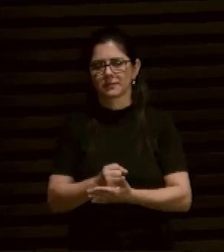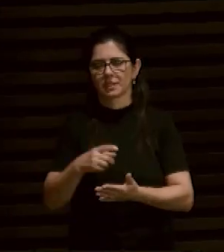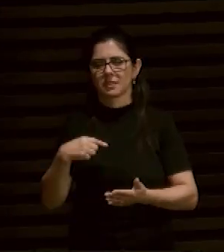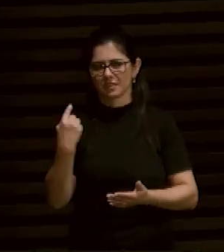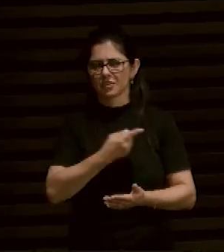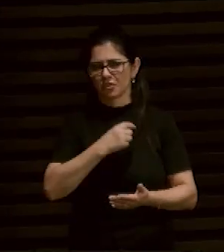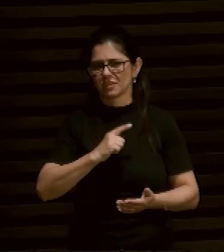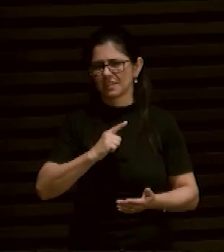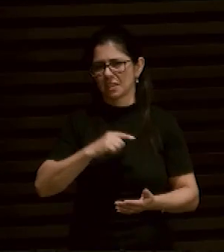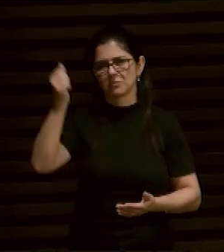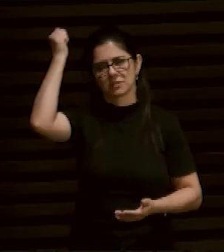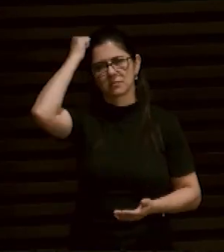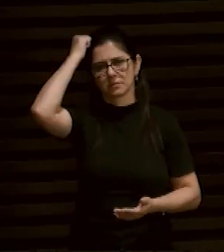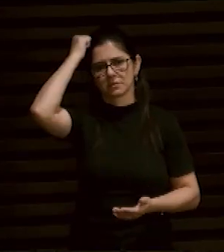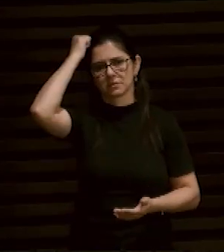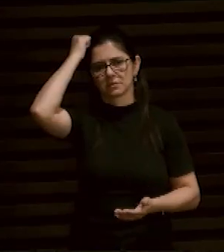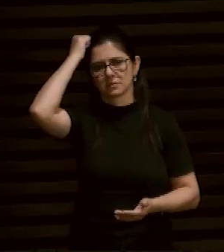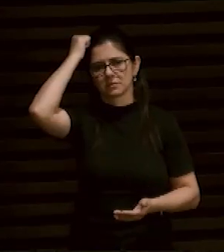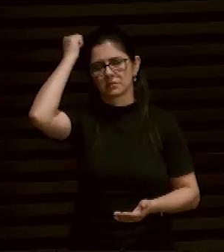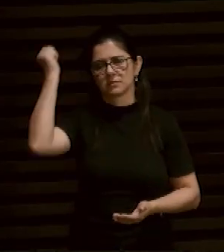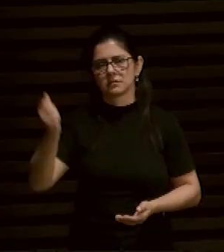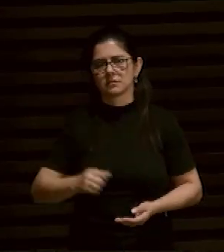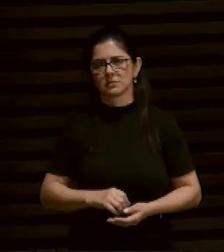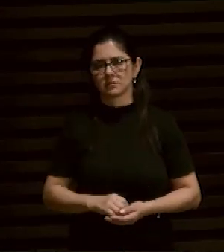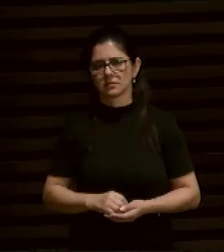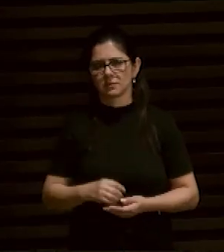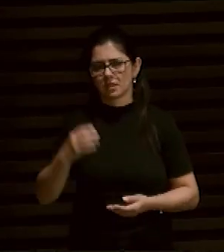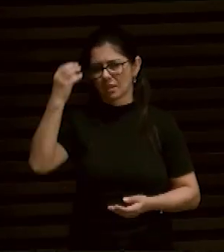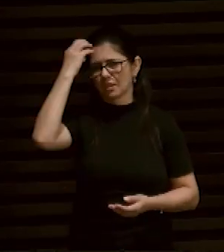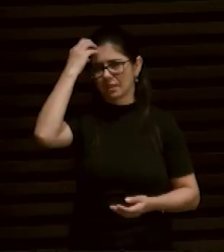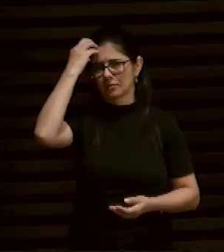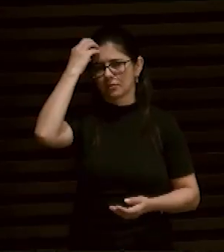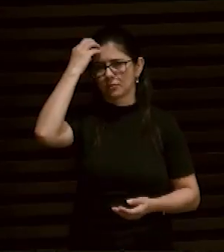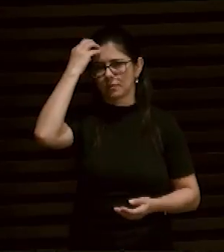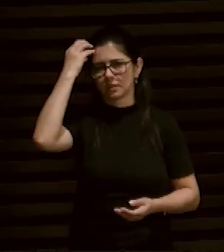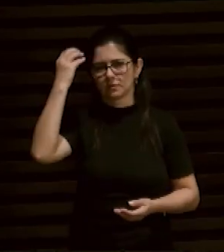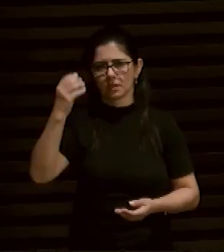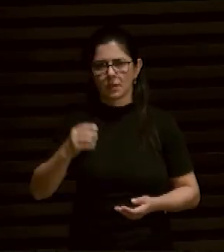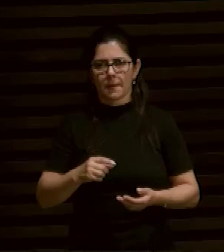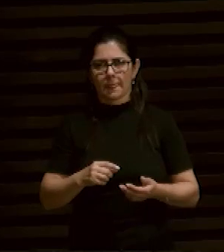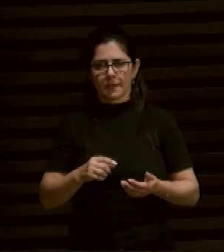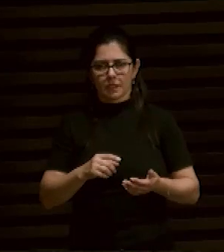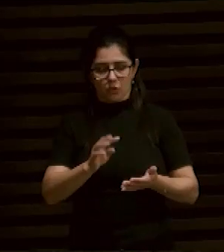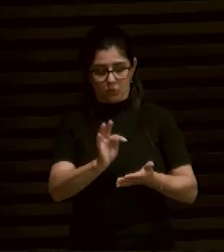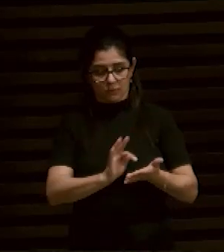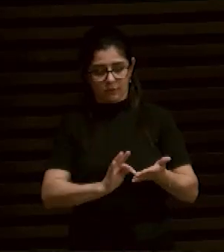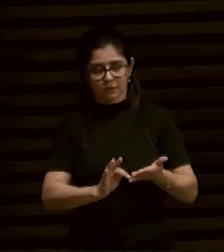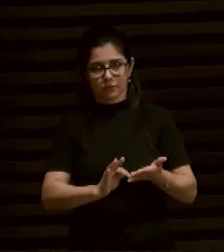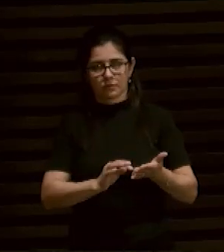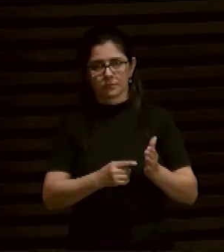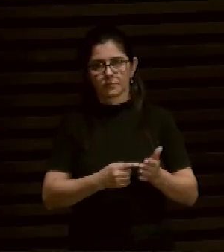É esse tipo de culpa que nós sentimos? Pois o texto fala que isso foi o que o rei teve no fim